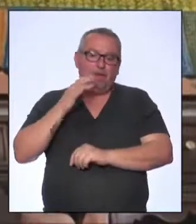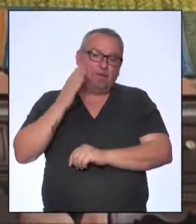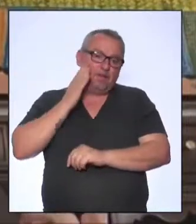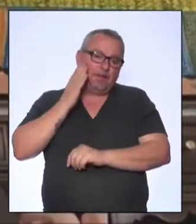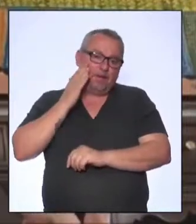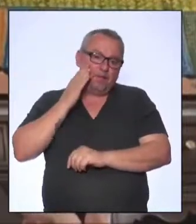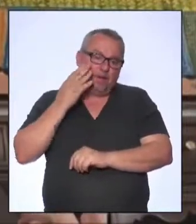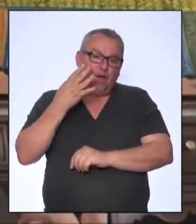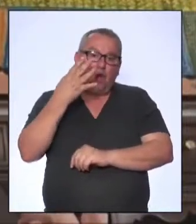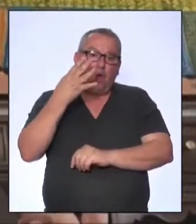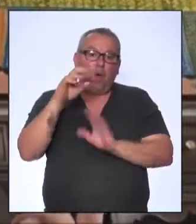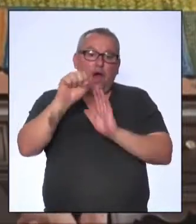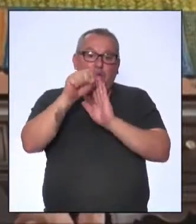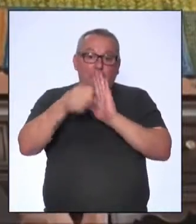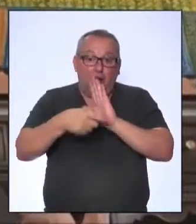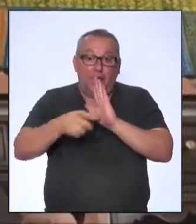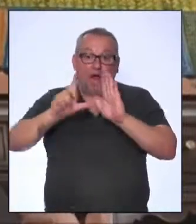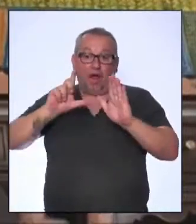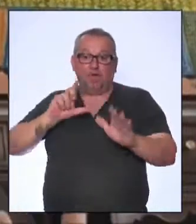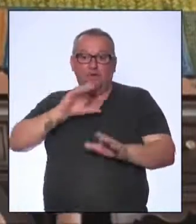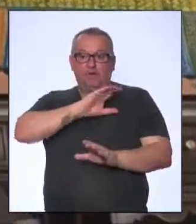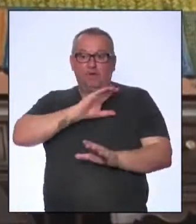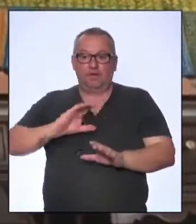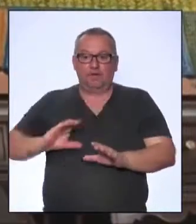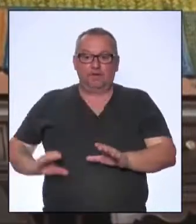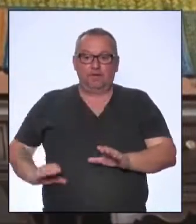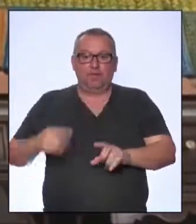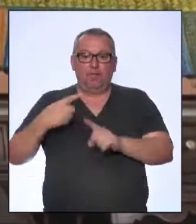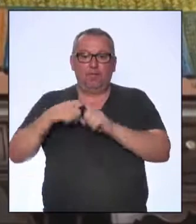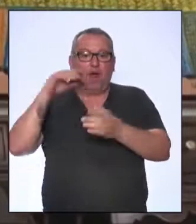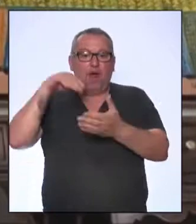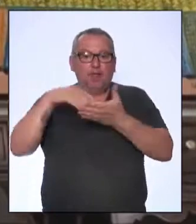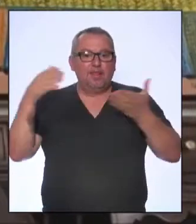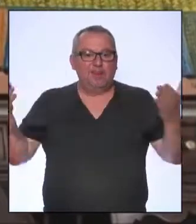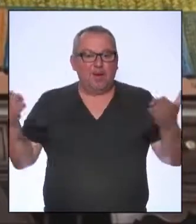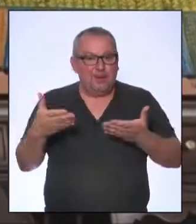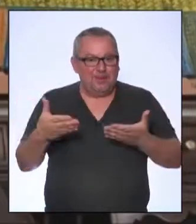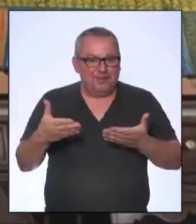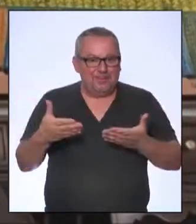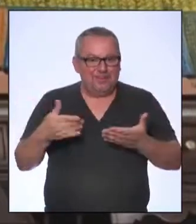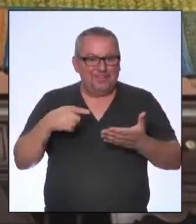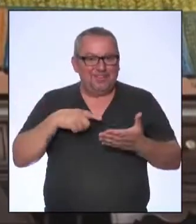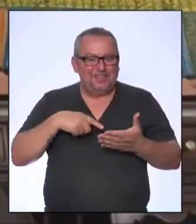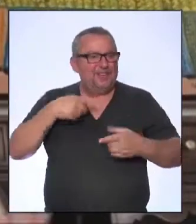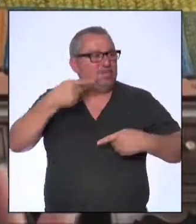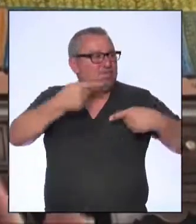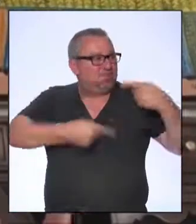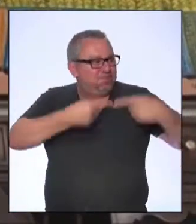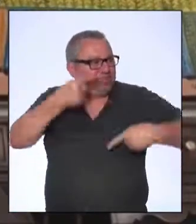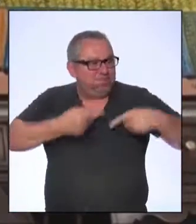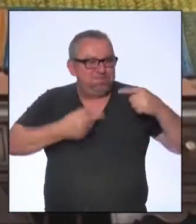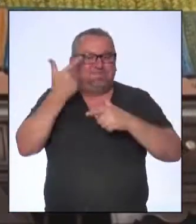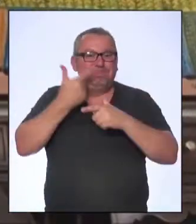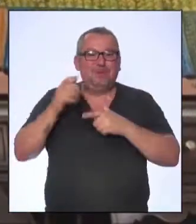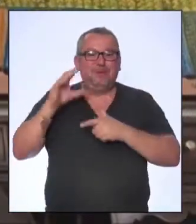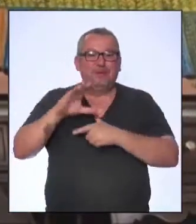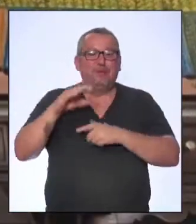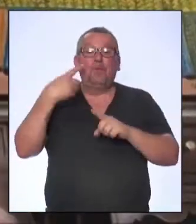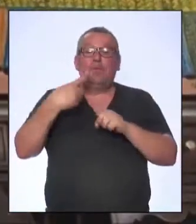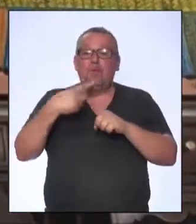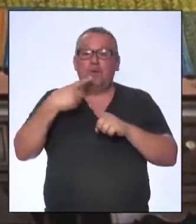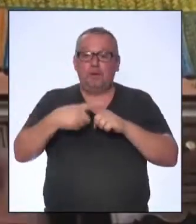disso 4 séculos antes de Cristo, por que até hoje a gente está discutindo isso?